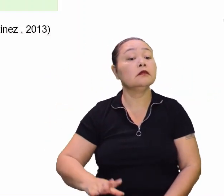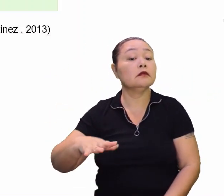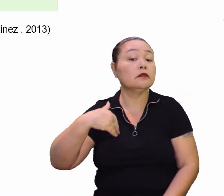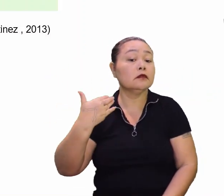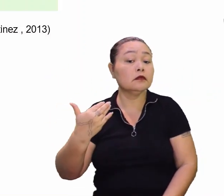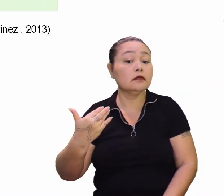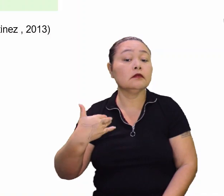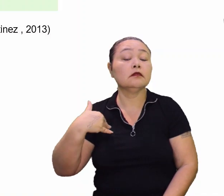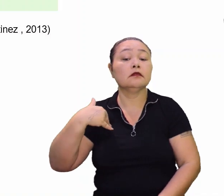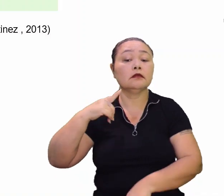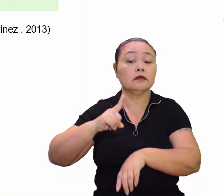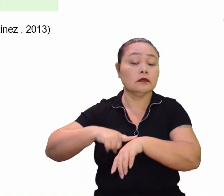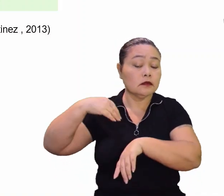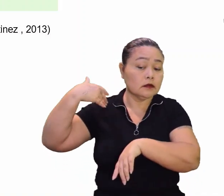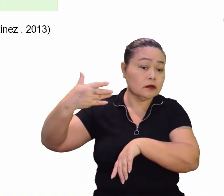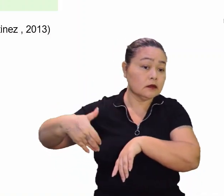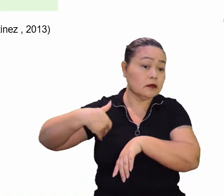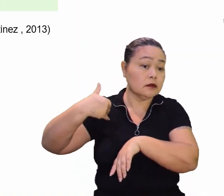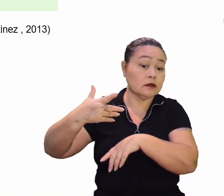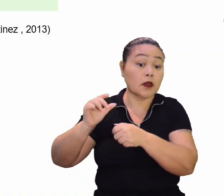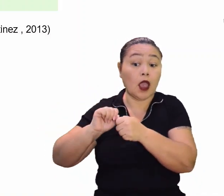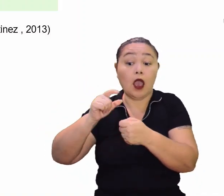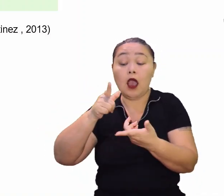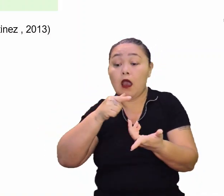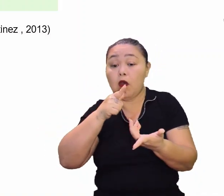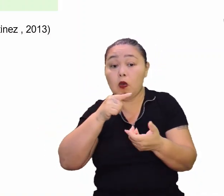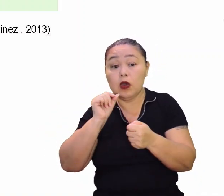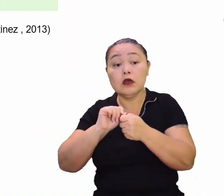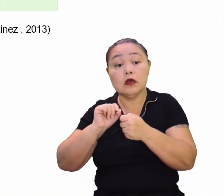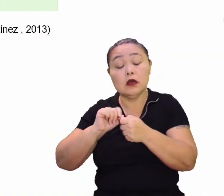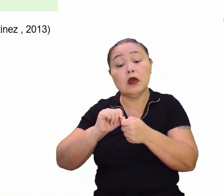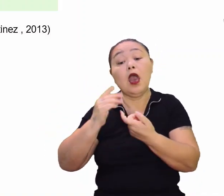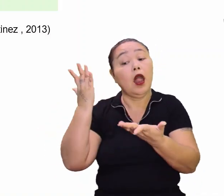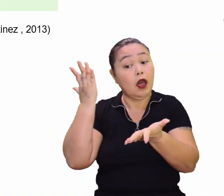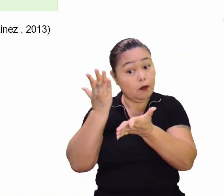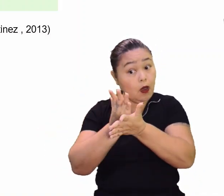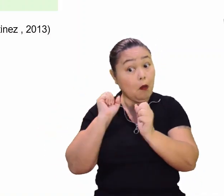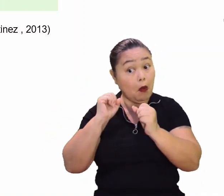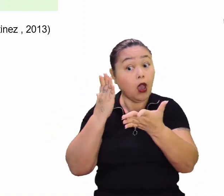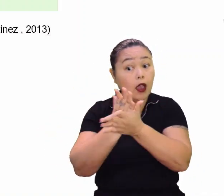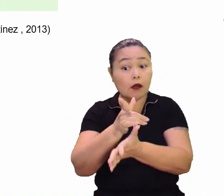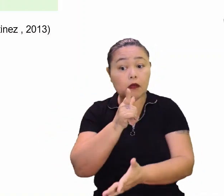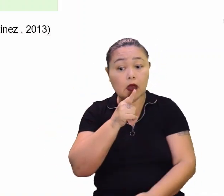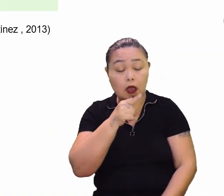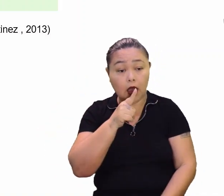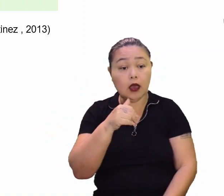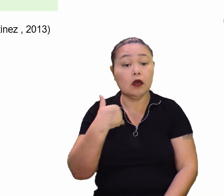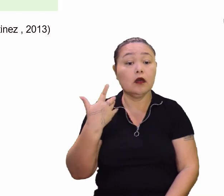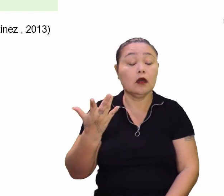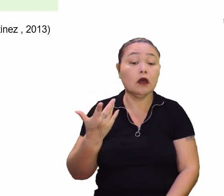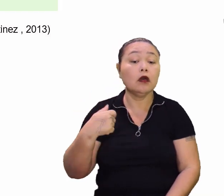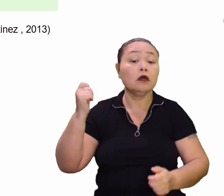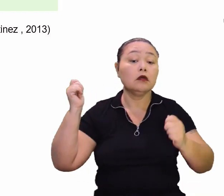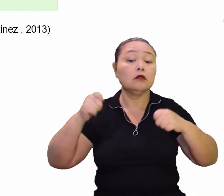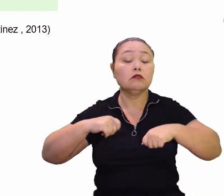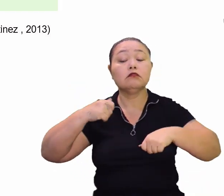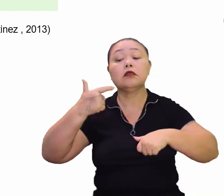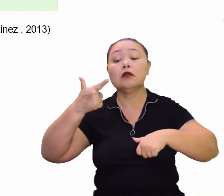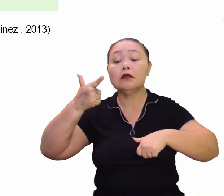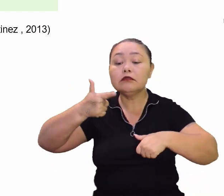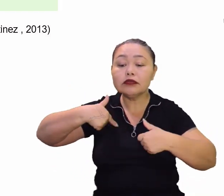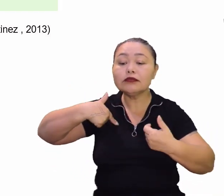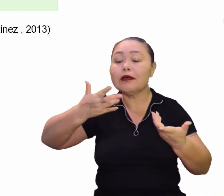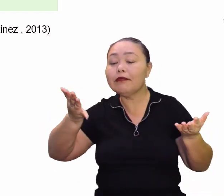Considerada durante muito tempo um recurso inesgotável, agora a gente sabe que ela é esgotável, né, Jorge? É verdade. Mas, capaz de se